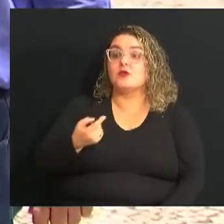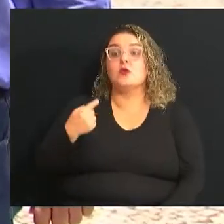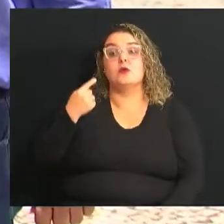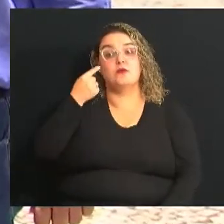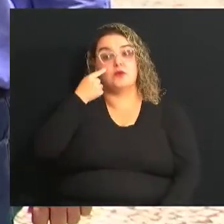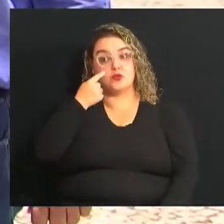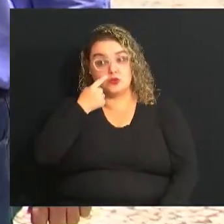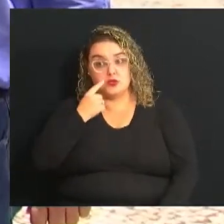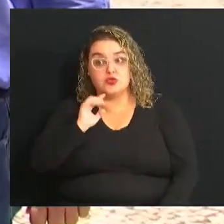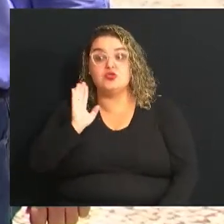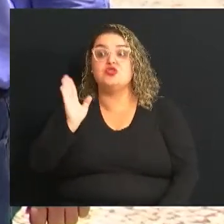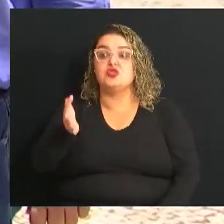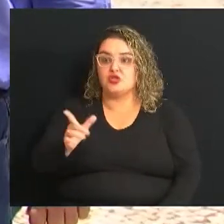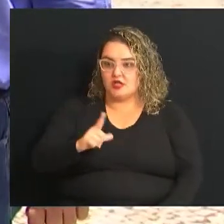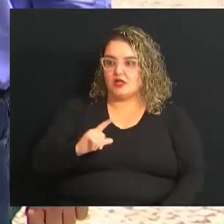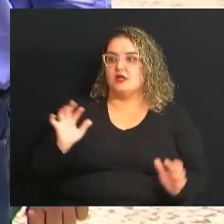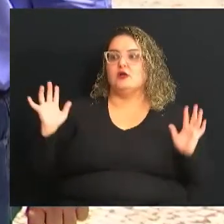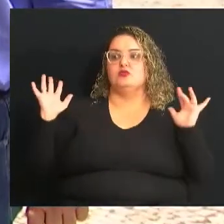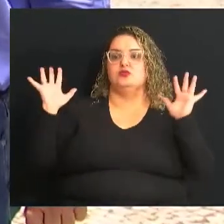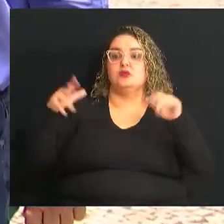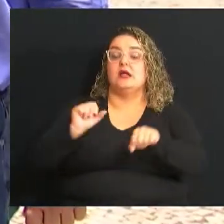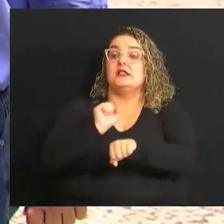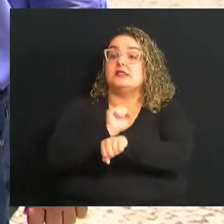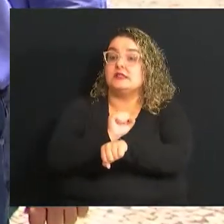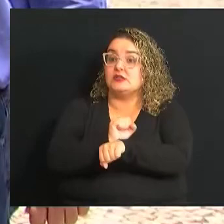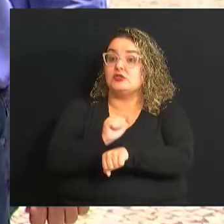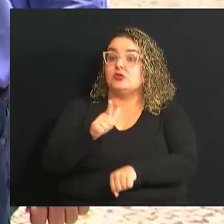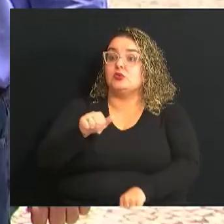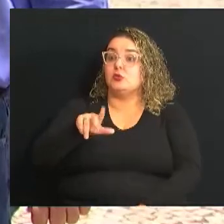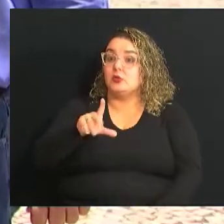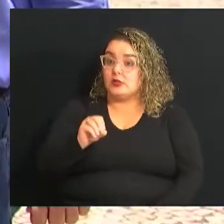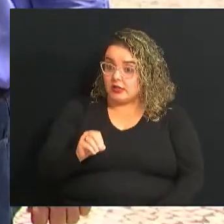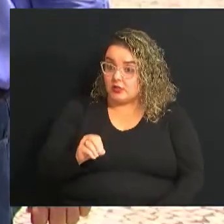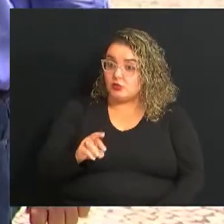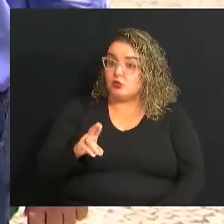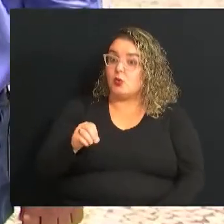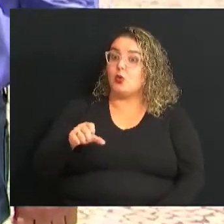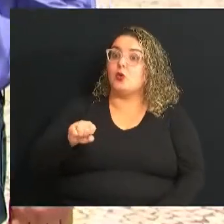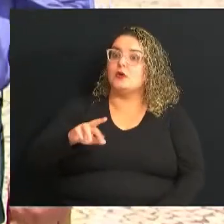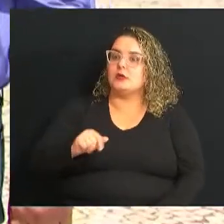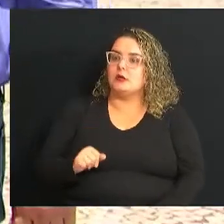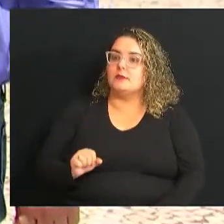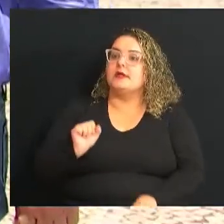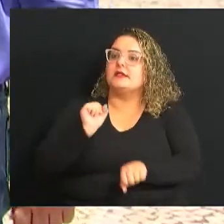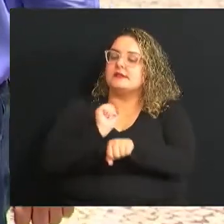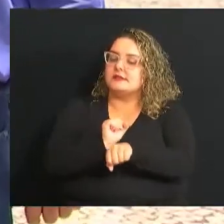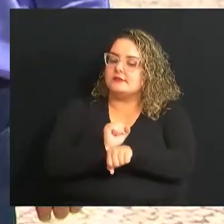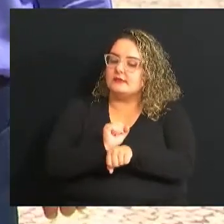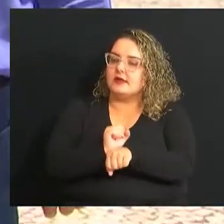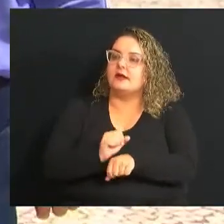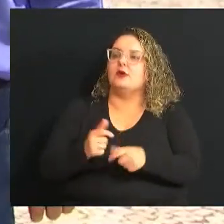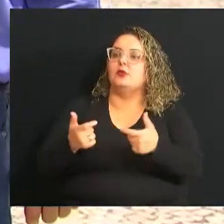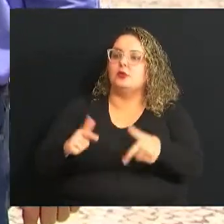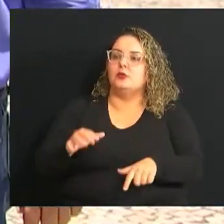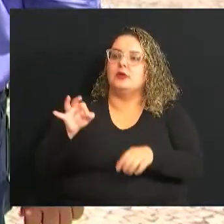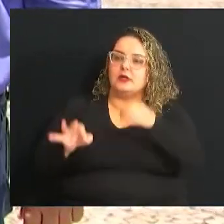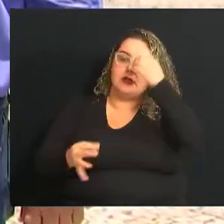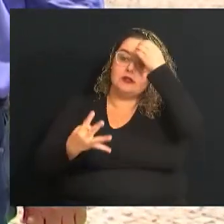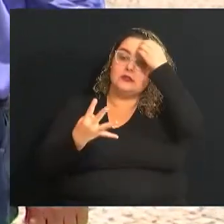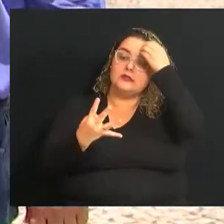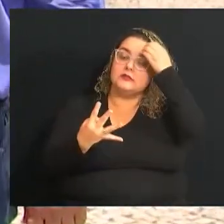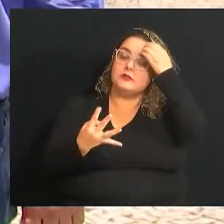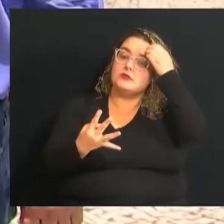então é uma oportunidade de agradecer a todos que foram envolvidos nesse processo. Olha, você que está vendo